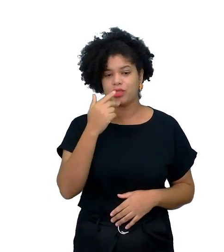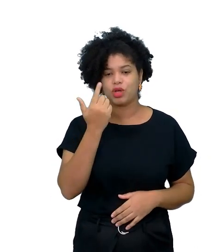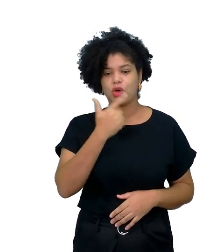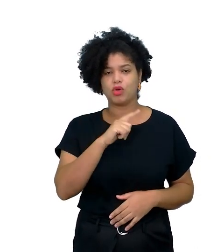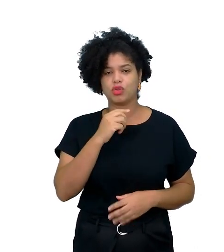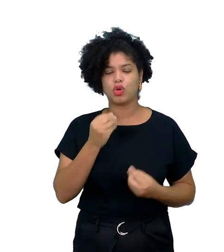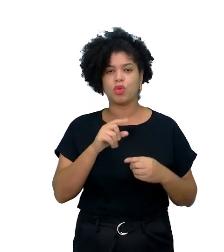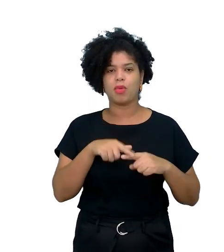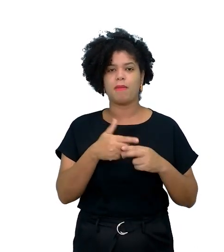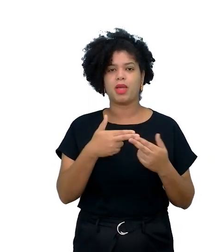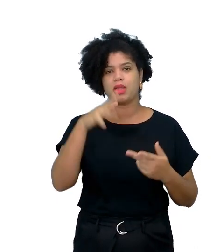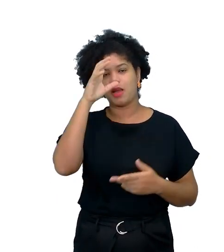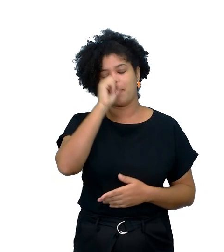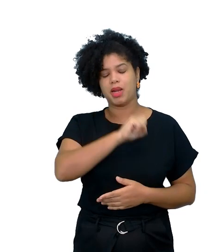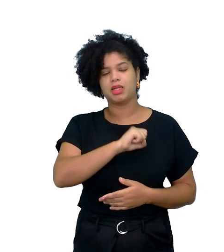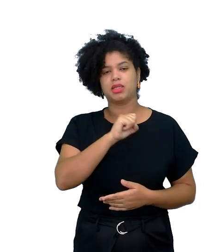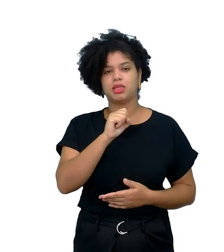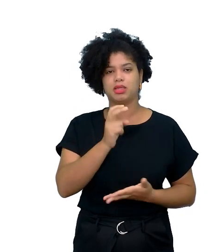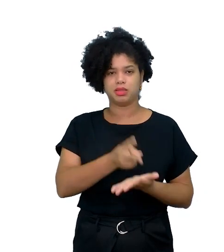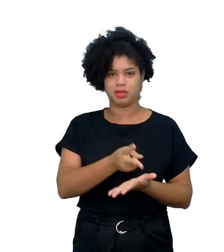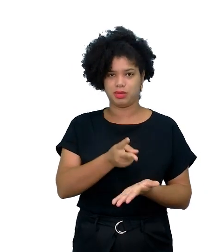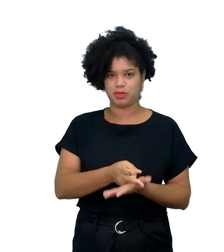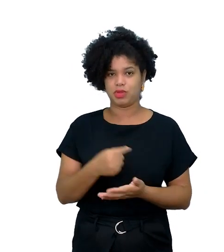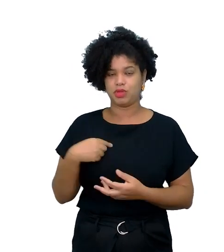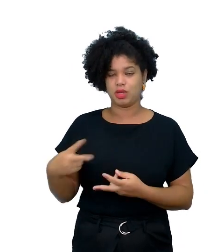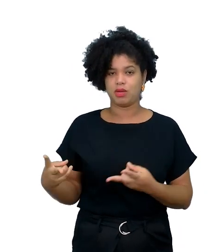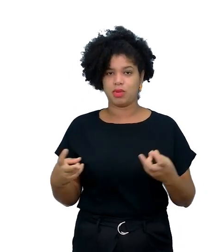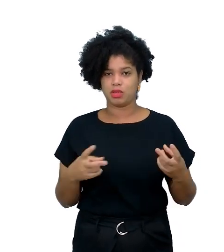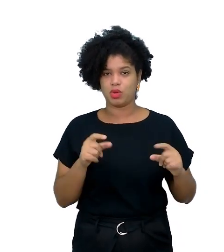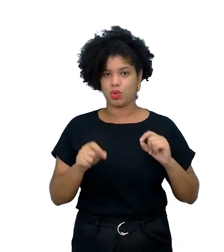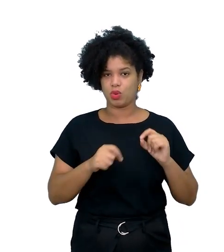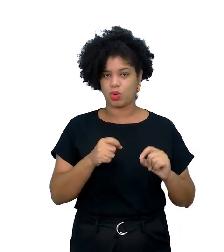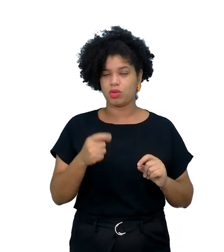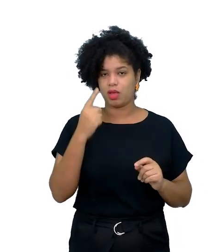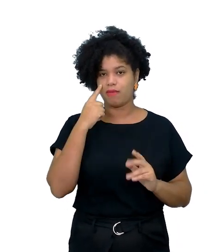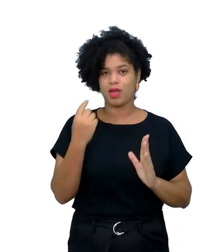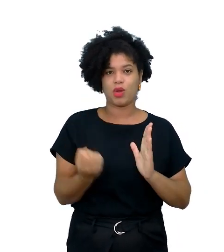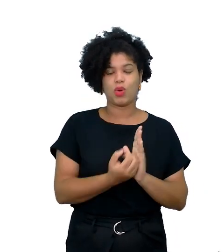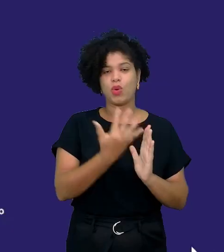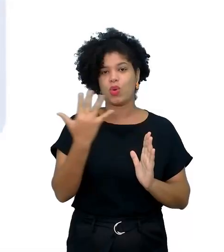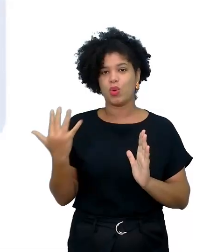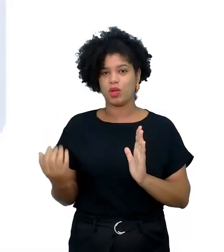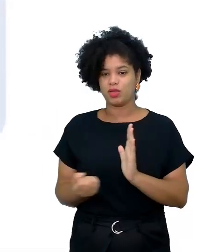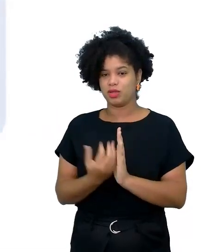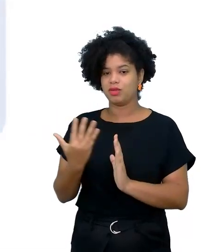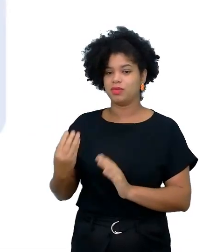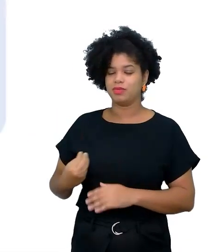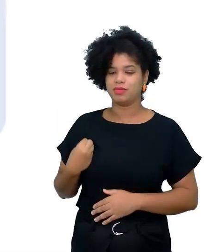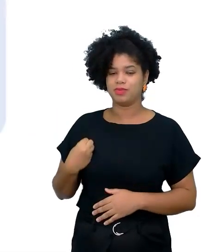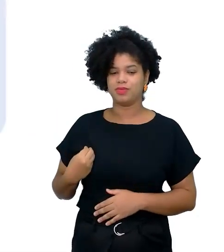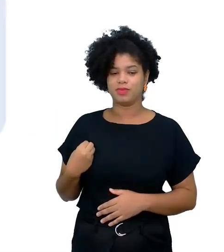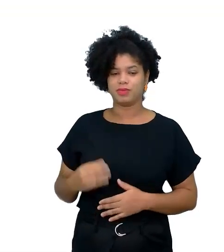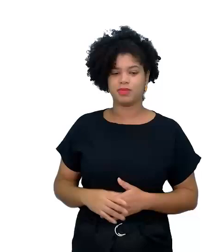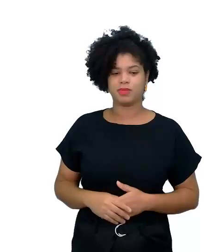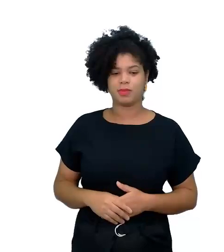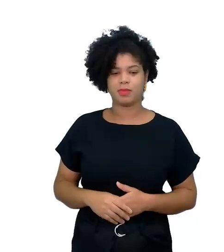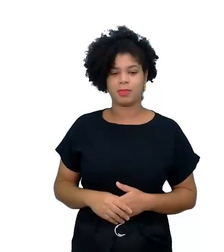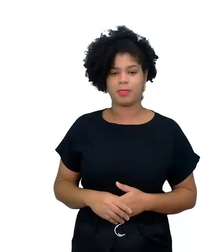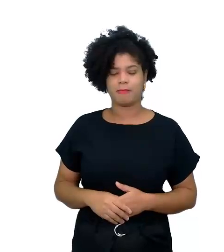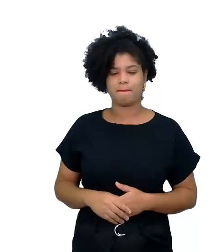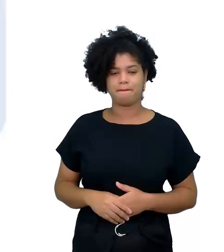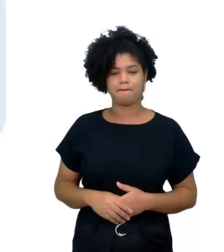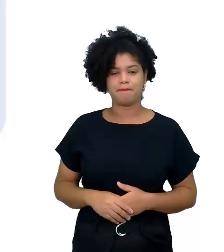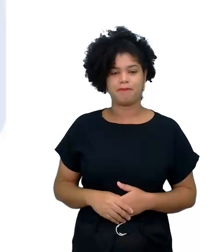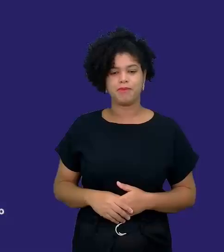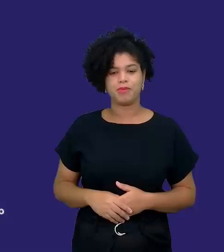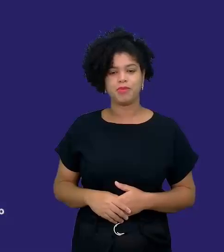no material do Aprender Sempre. Observamos aqui que a quantificação, né? Desculpa, deixa eu voltar